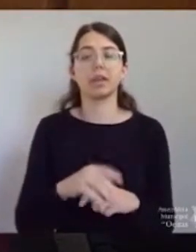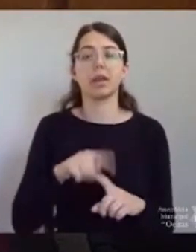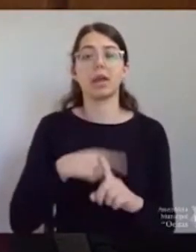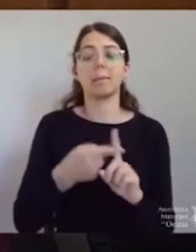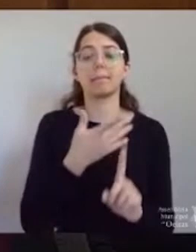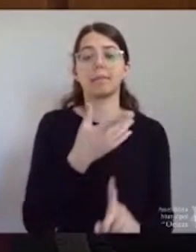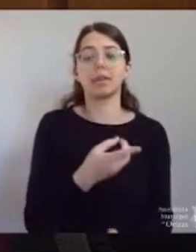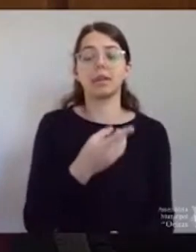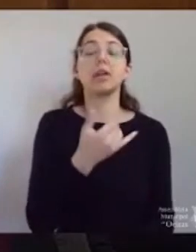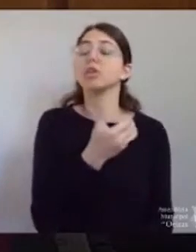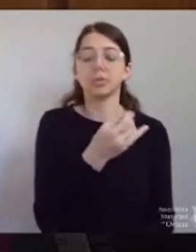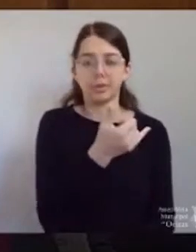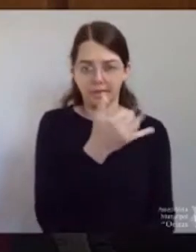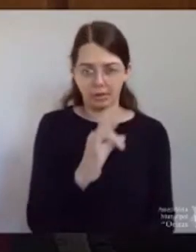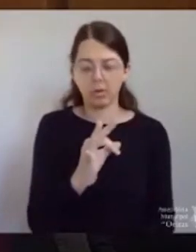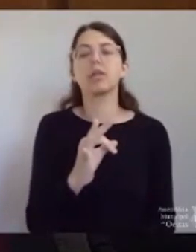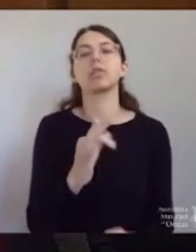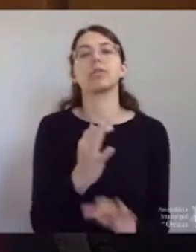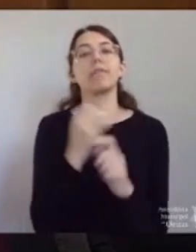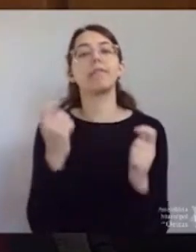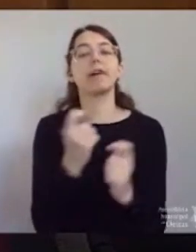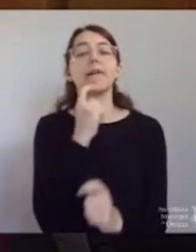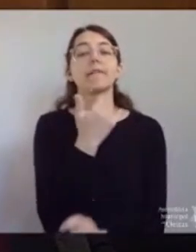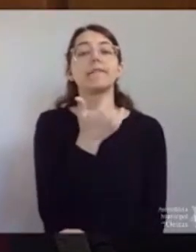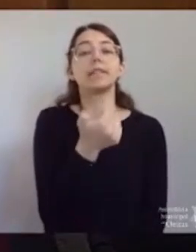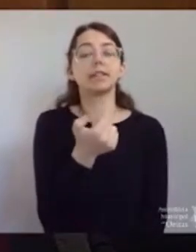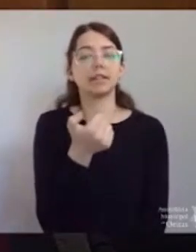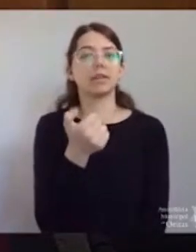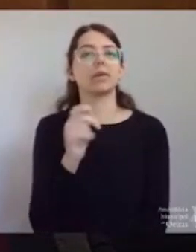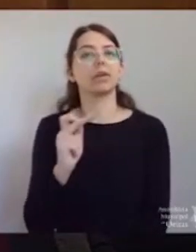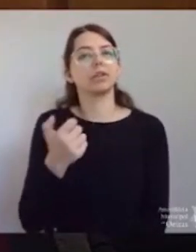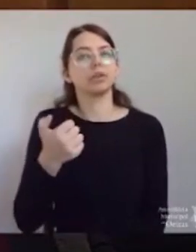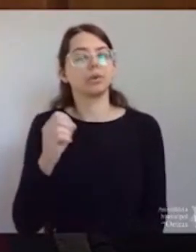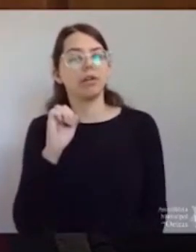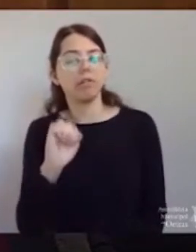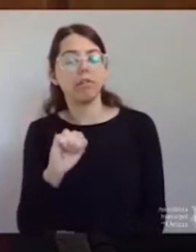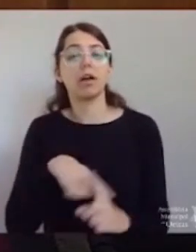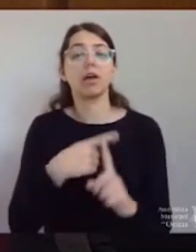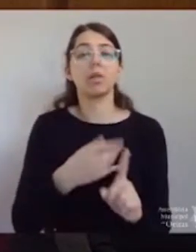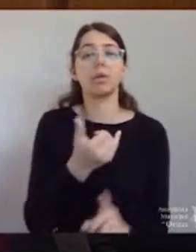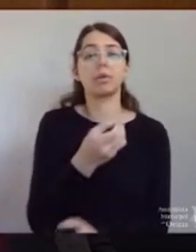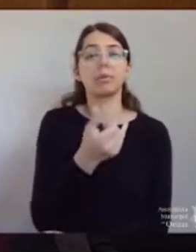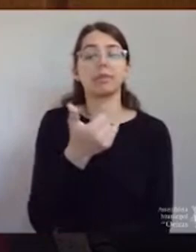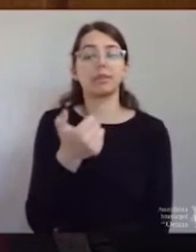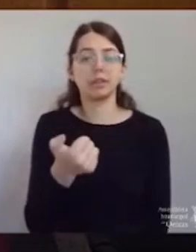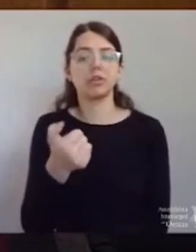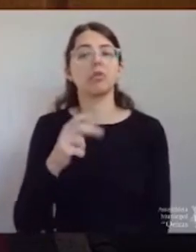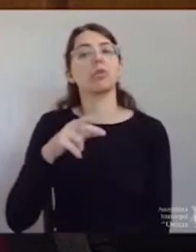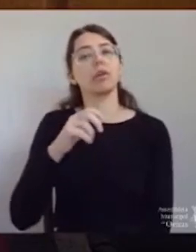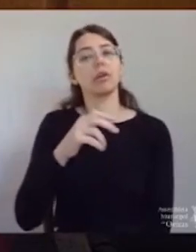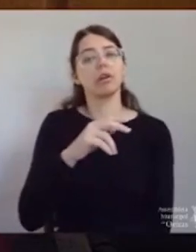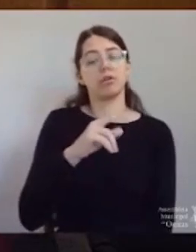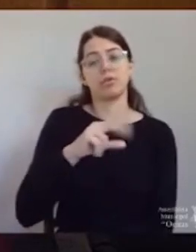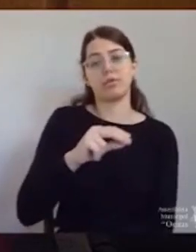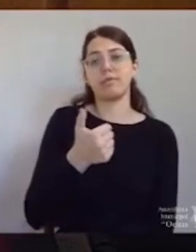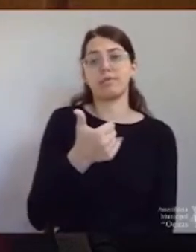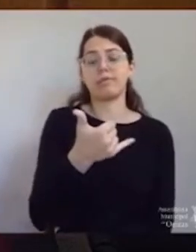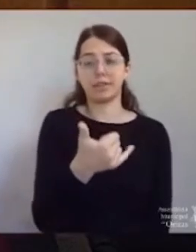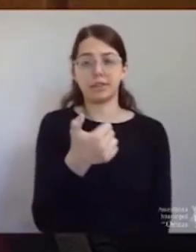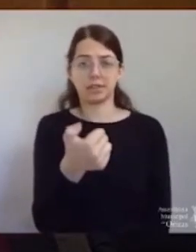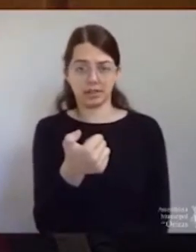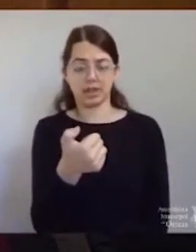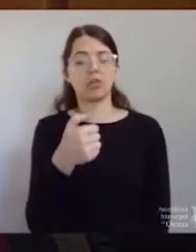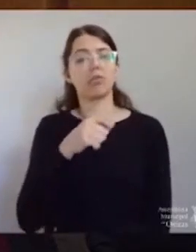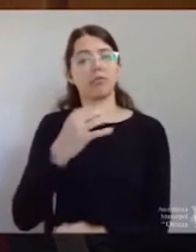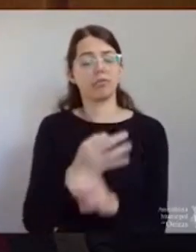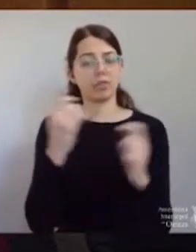os 25 de Abril, em 2025 pode-se festejar o 25 de Novembro, fará os 50 anos. De qualquer